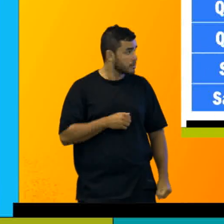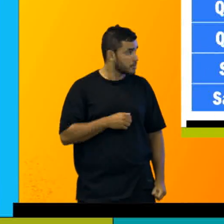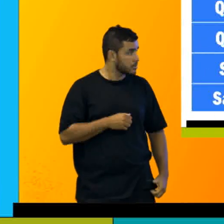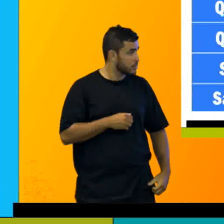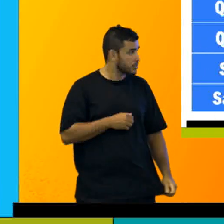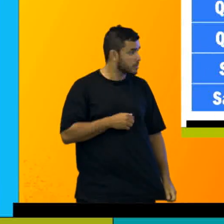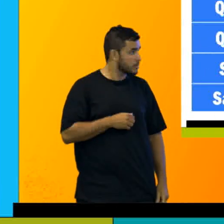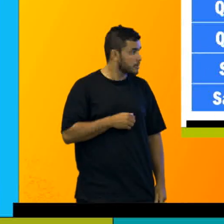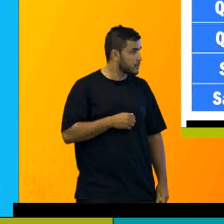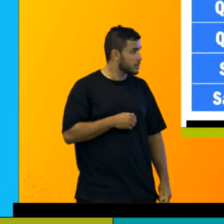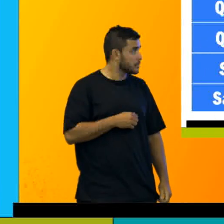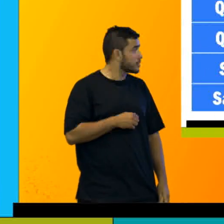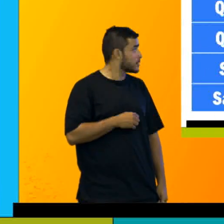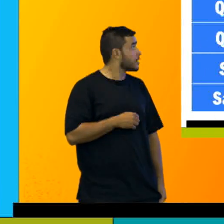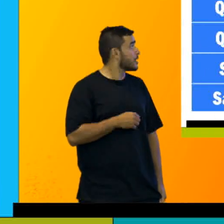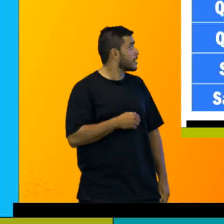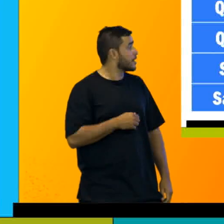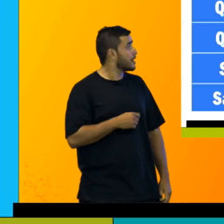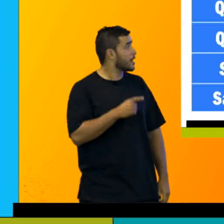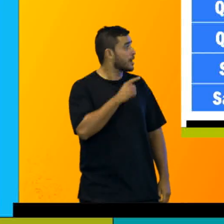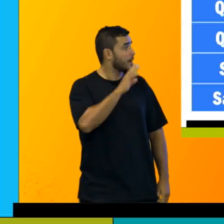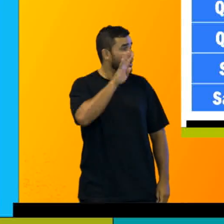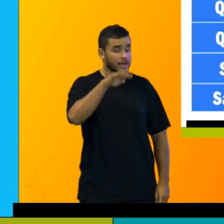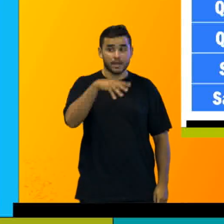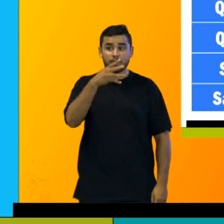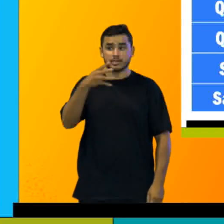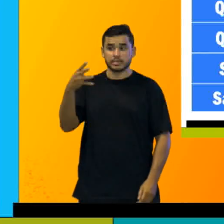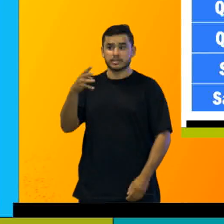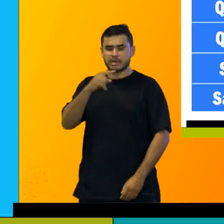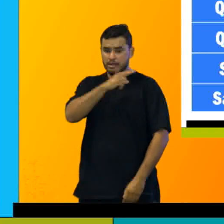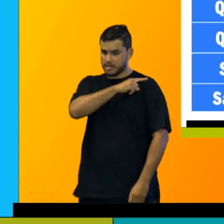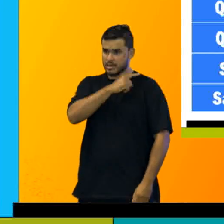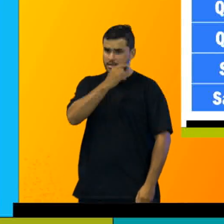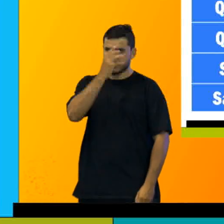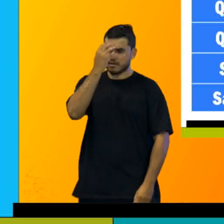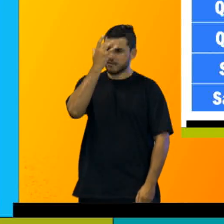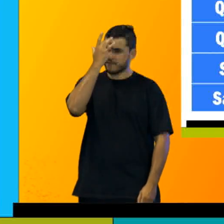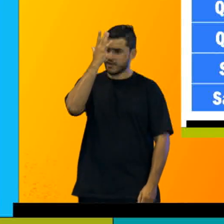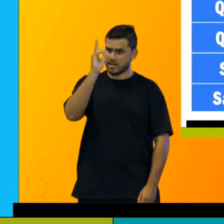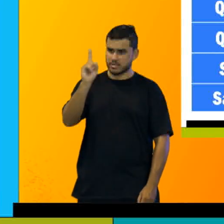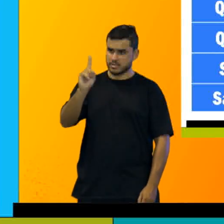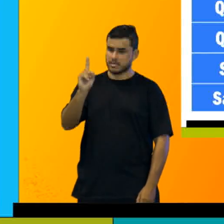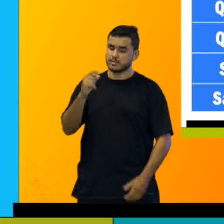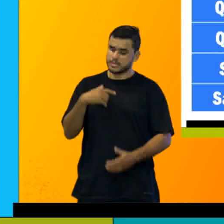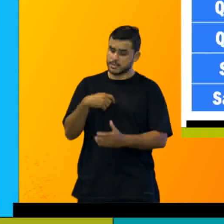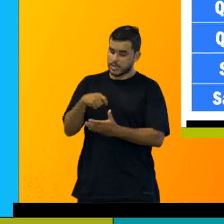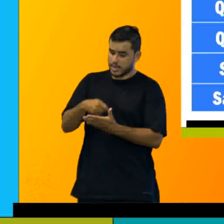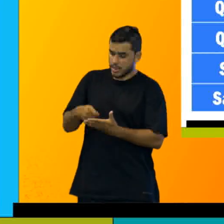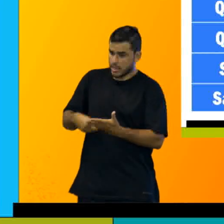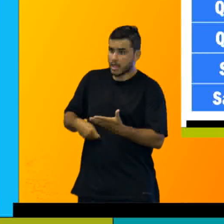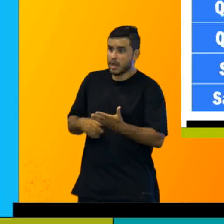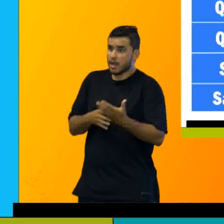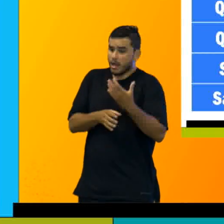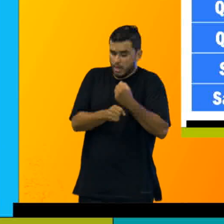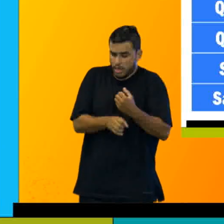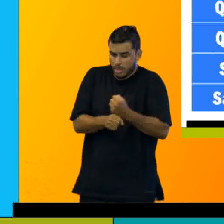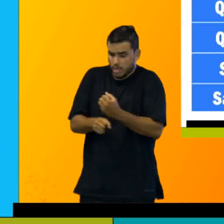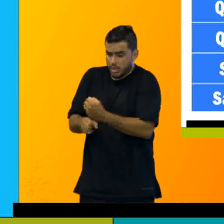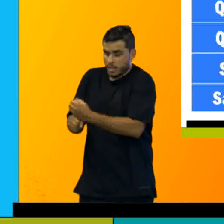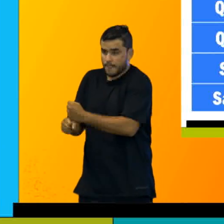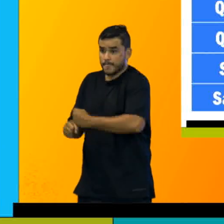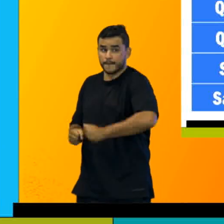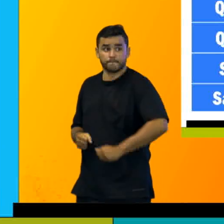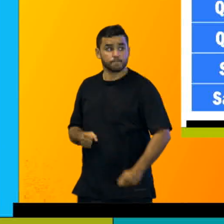tá bonitinho, tá bonito, né, cara? Mas na hora dá trabalho fazer 12, na prova, 12 continhas dessa,